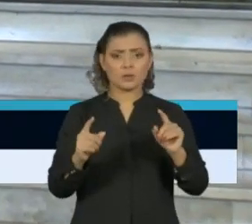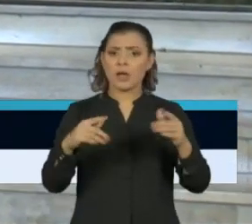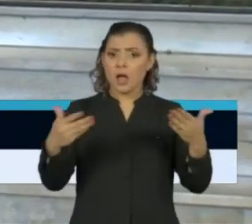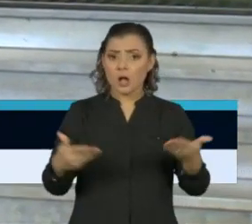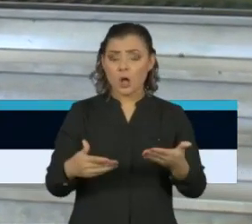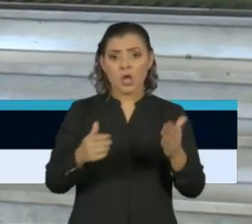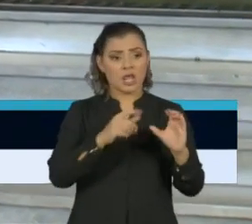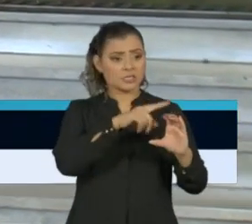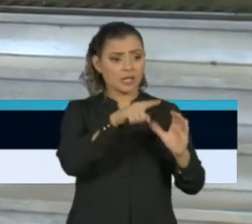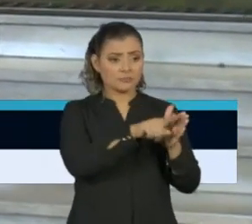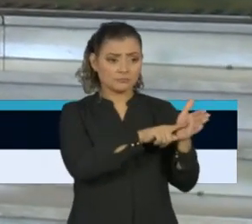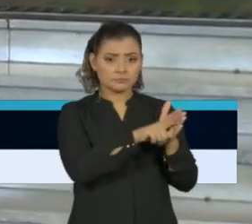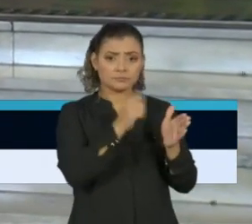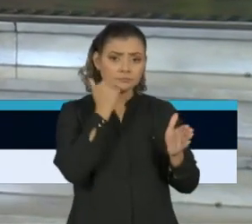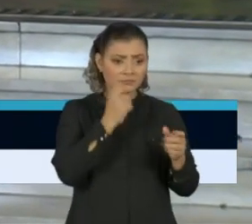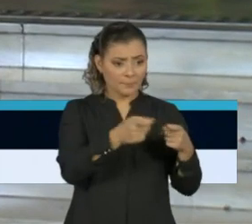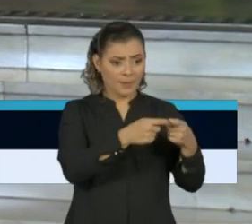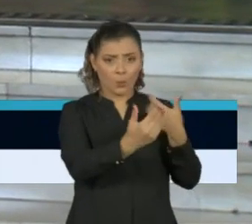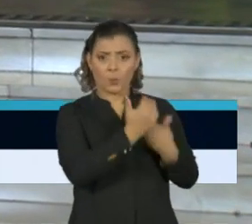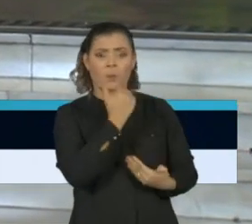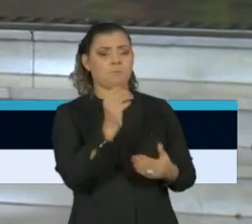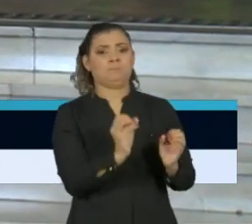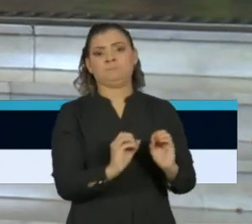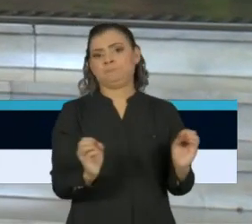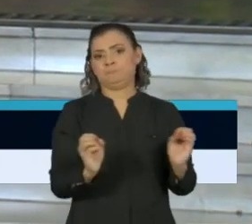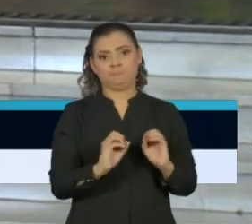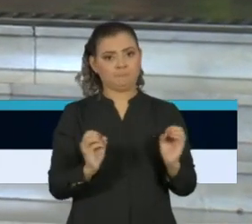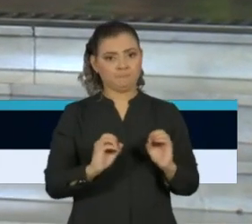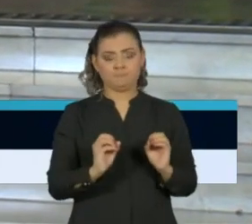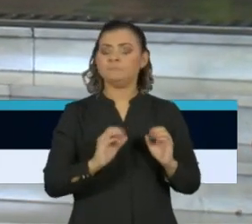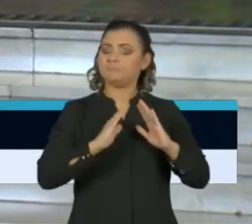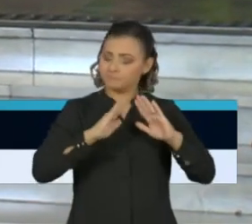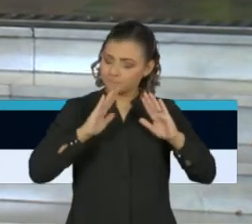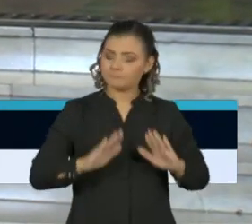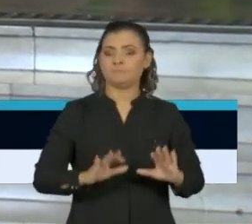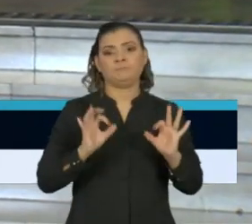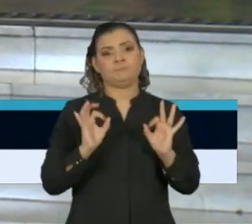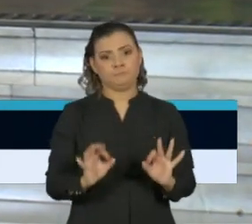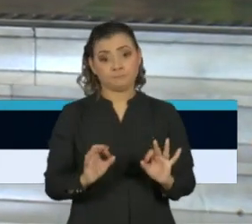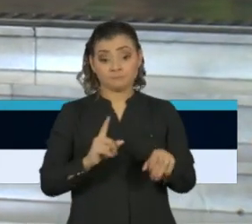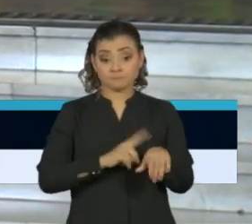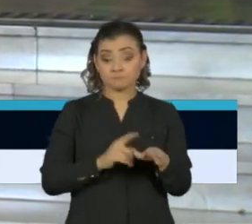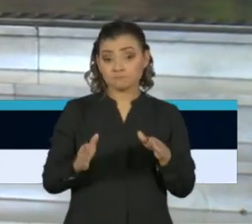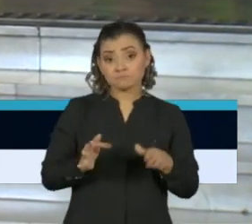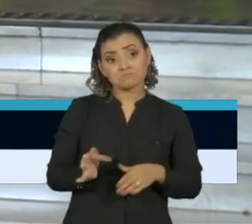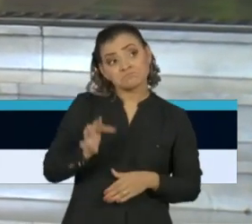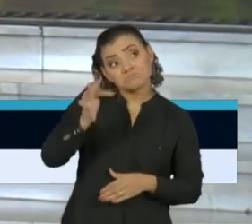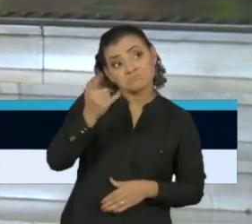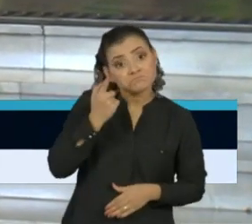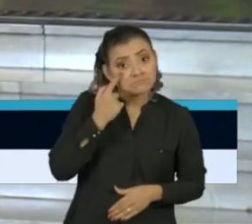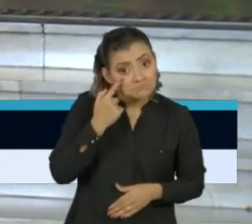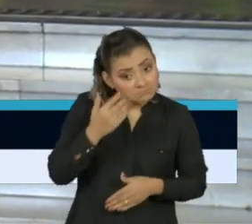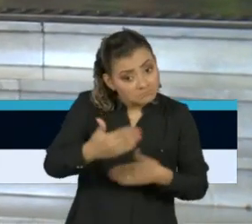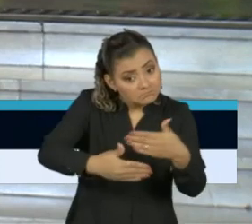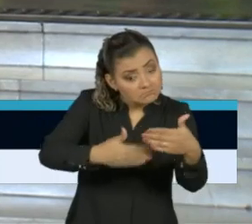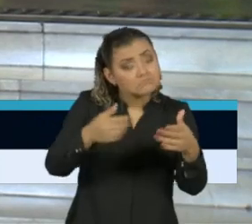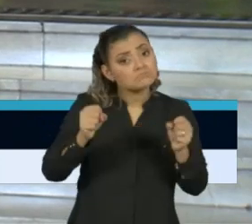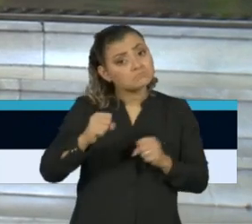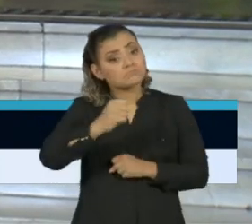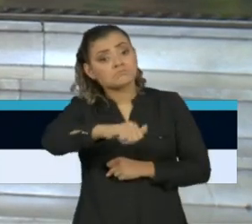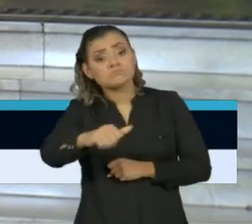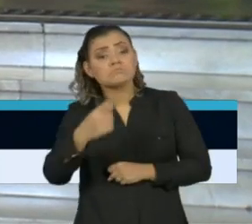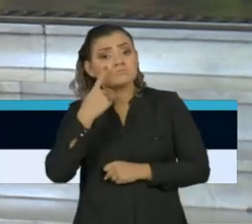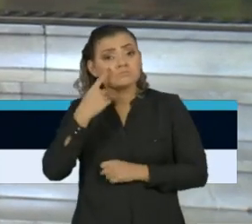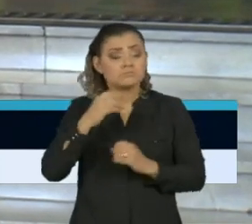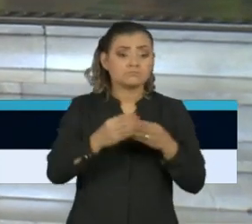ordem de ciência e de ordem médica para promover isto. No momento oportuno, poderemos avaliar.